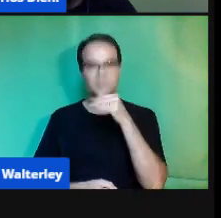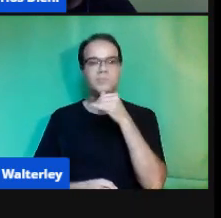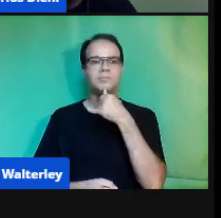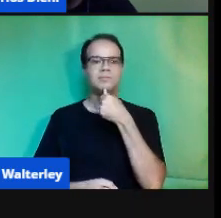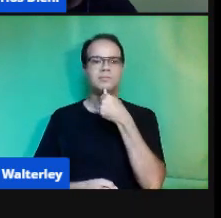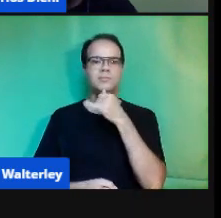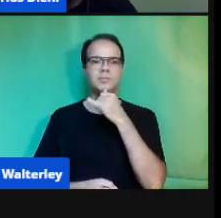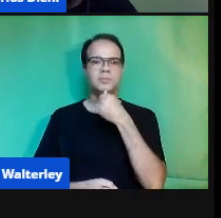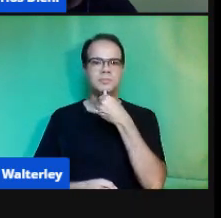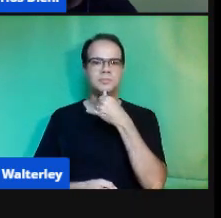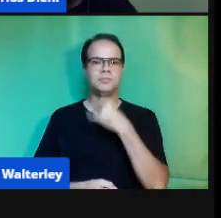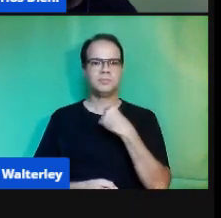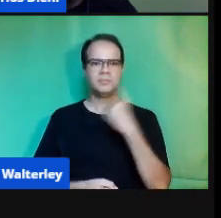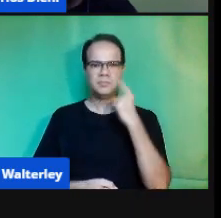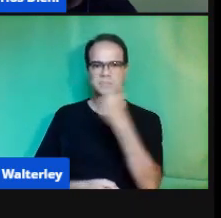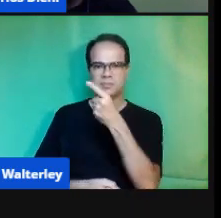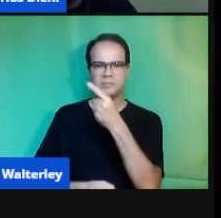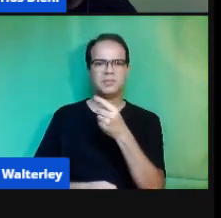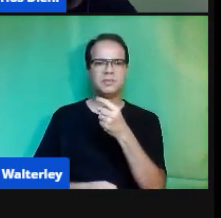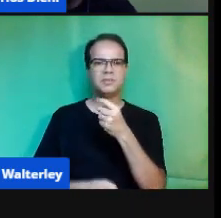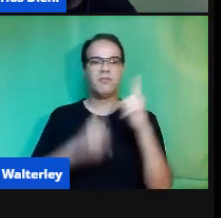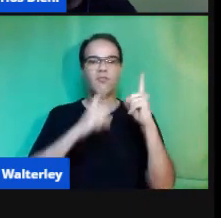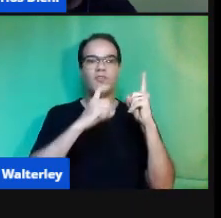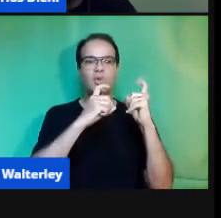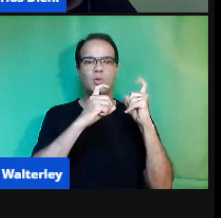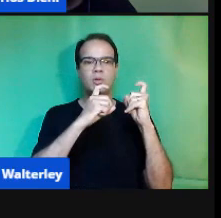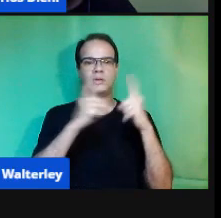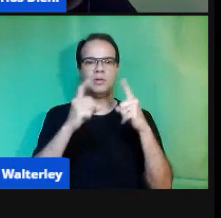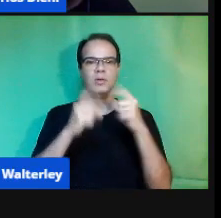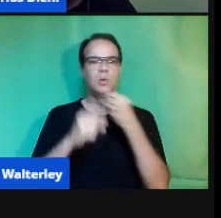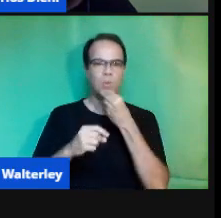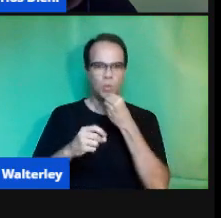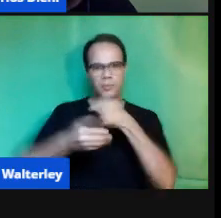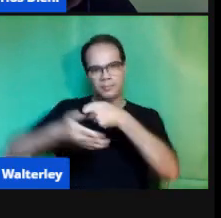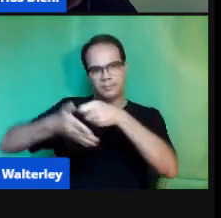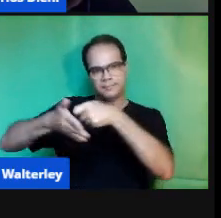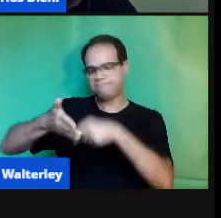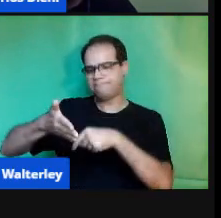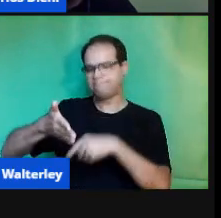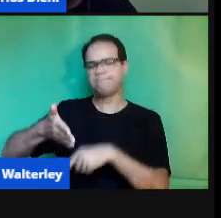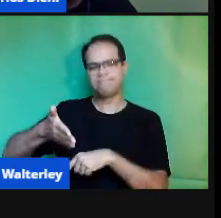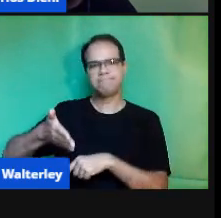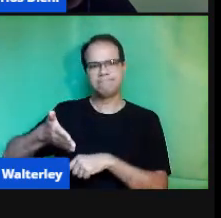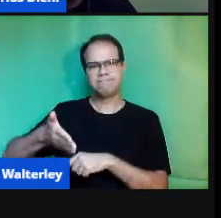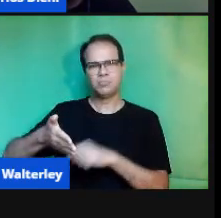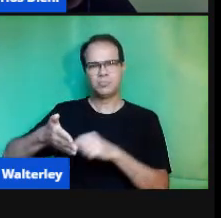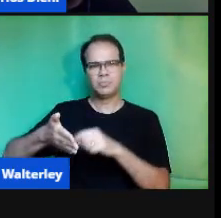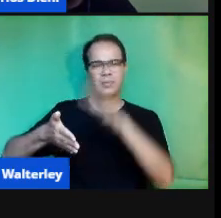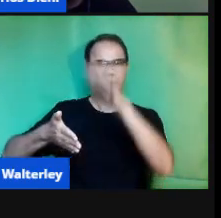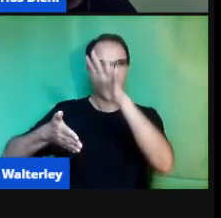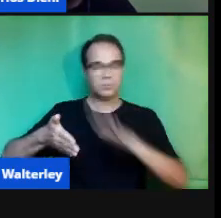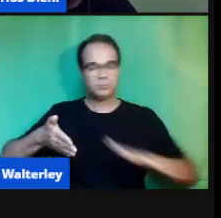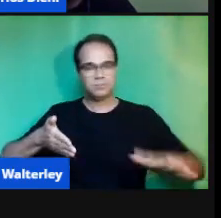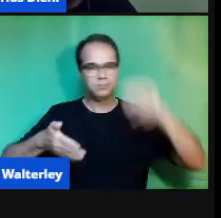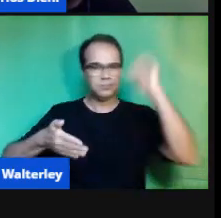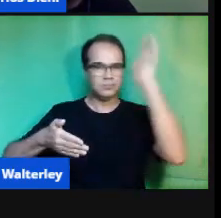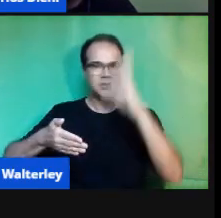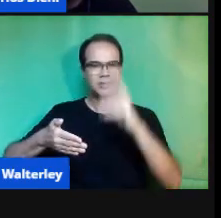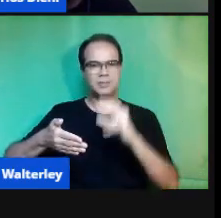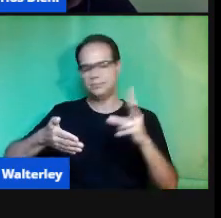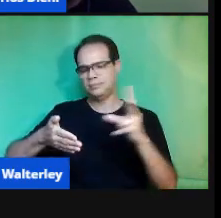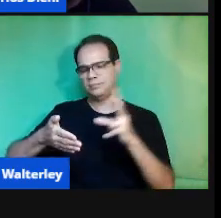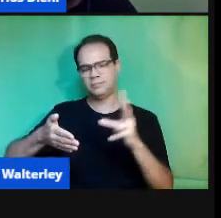Ao comentar essa imagem, o historiador escreveu: "Quase todo o Brasil cabe nessa foto."